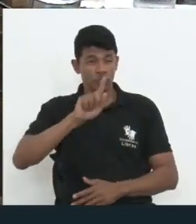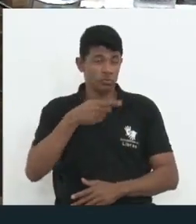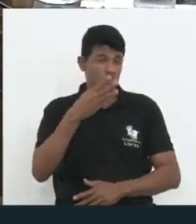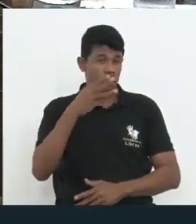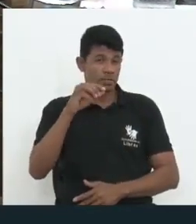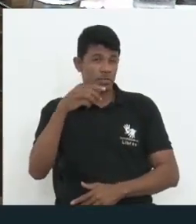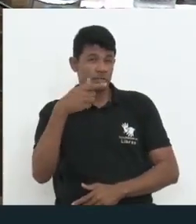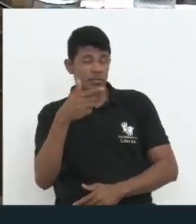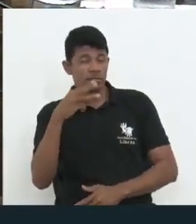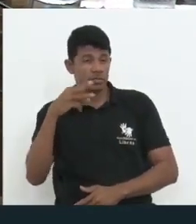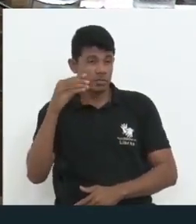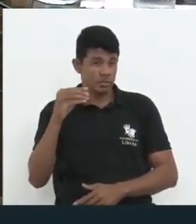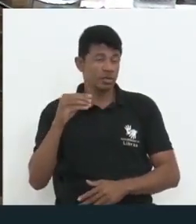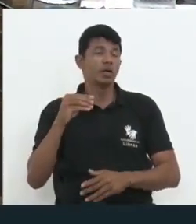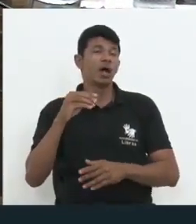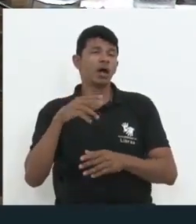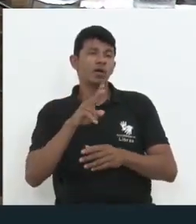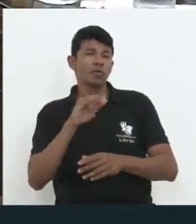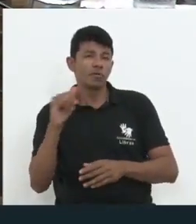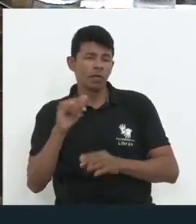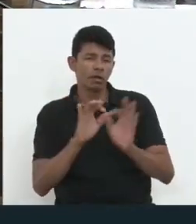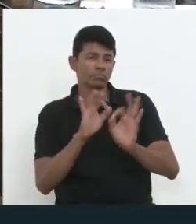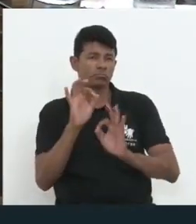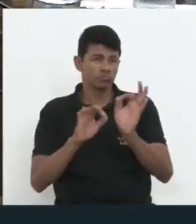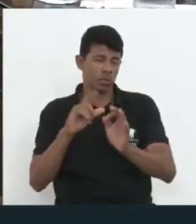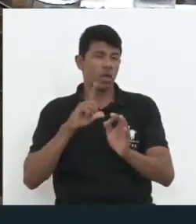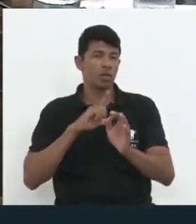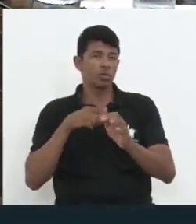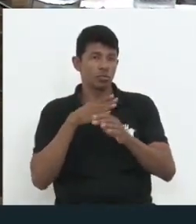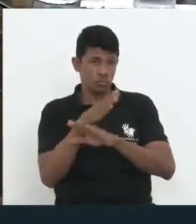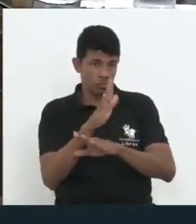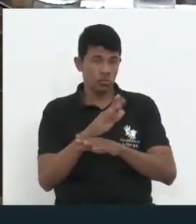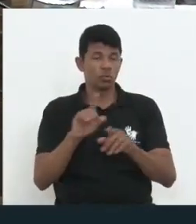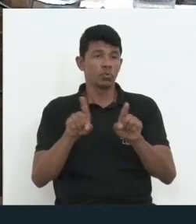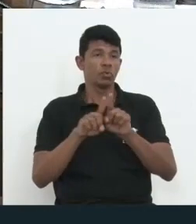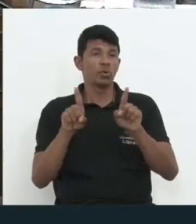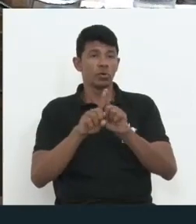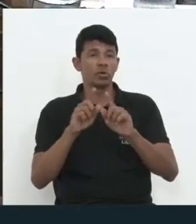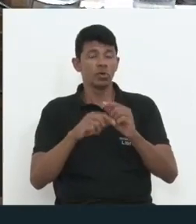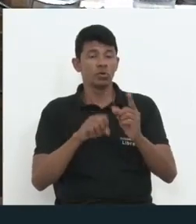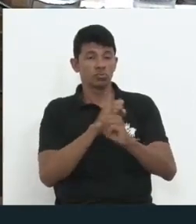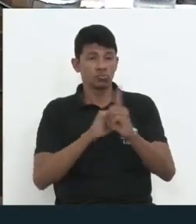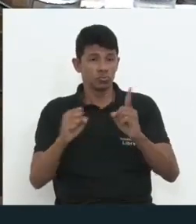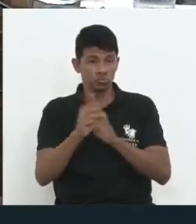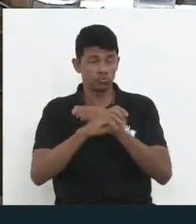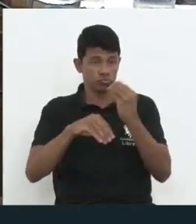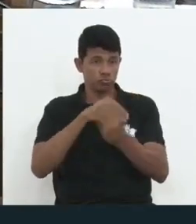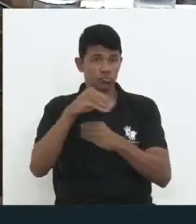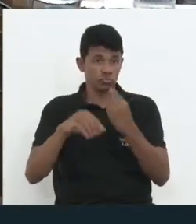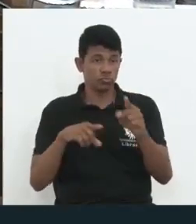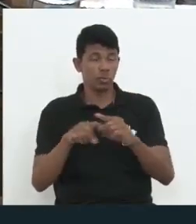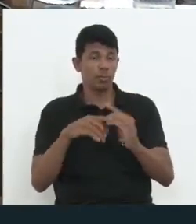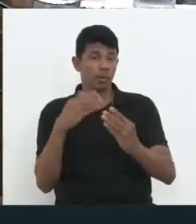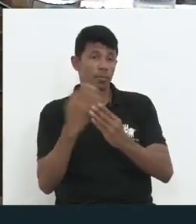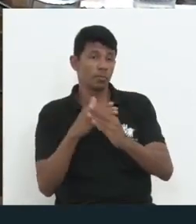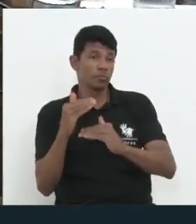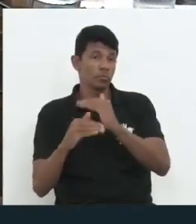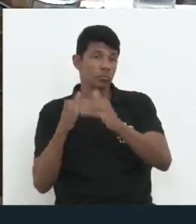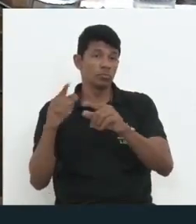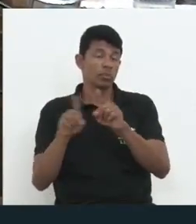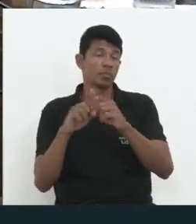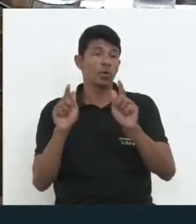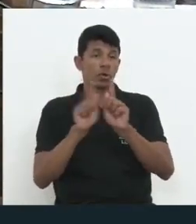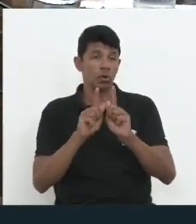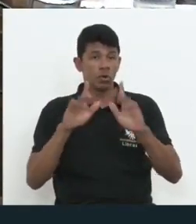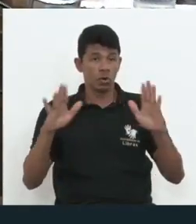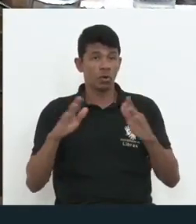7.236/23. Adota as providências necessárias para a concretização e liquidação da instituição da Sociedade Econômica Mista e Processo de Desenvolvimento de Guarulhos.